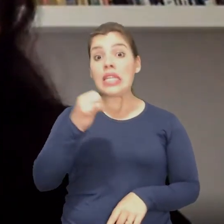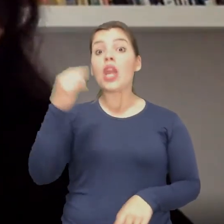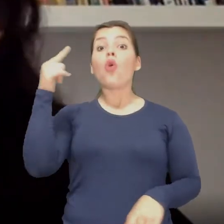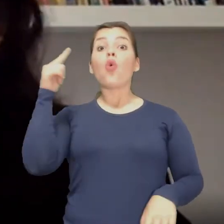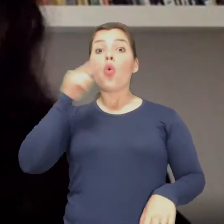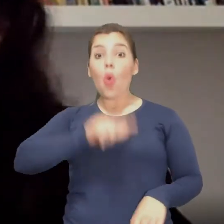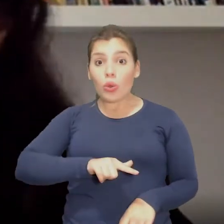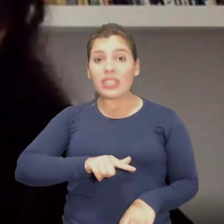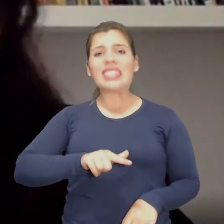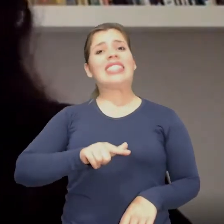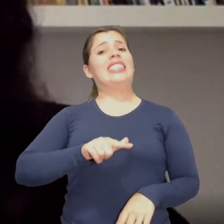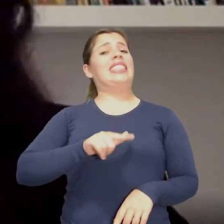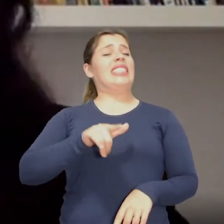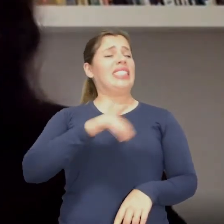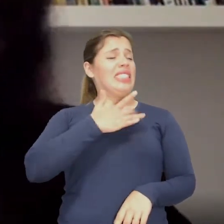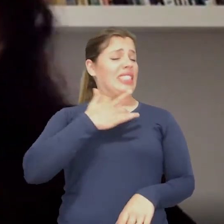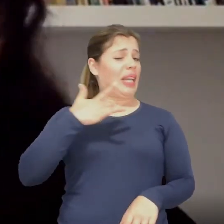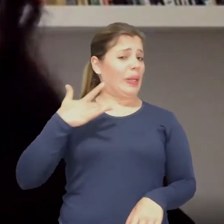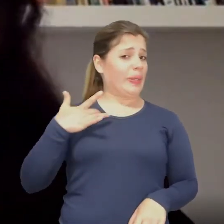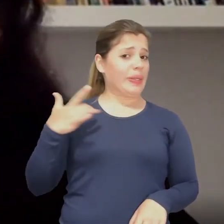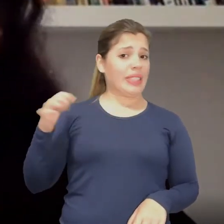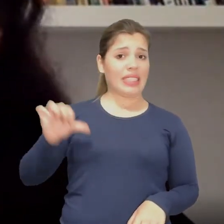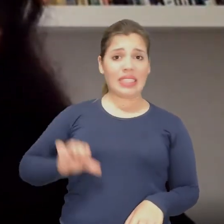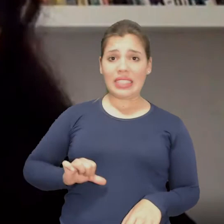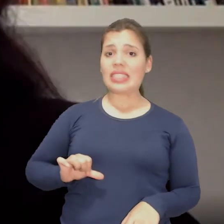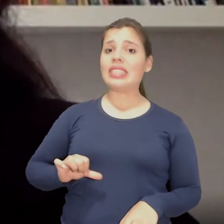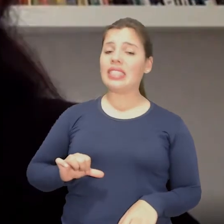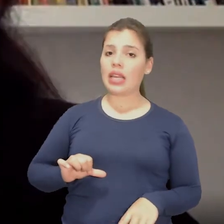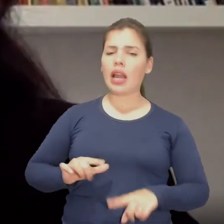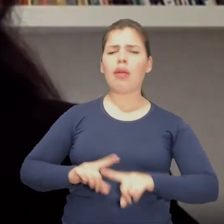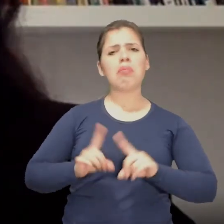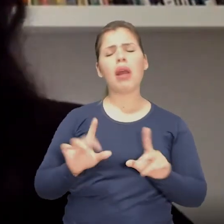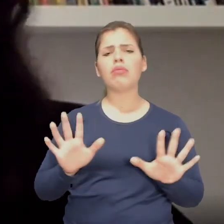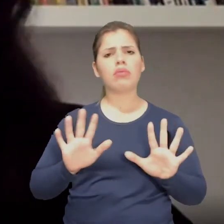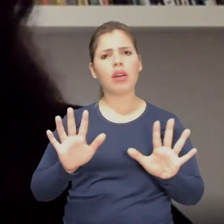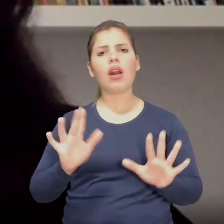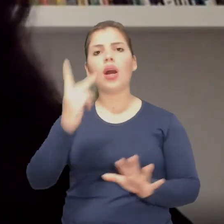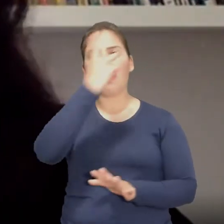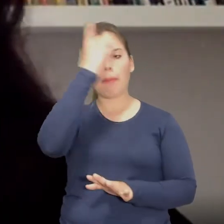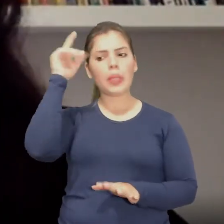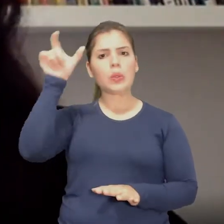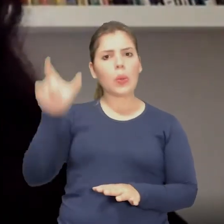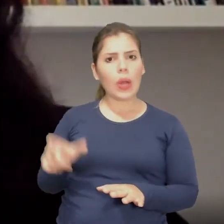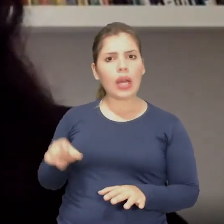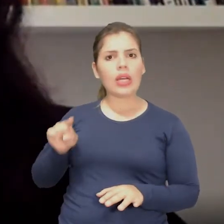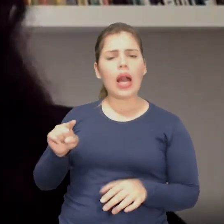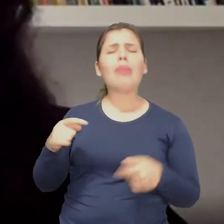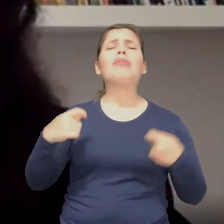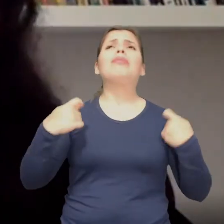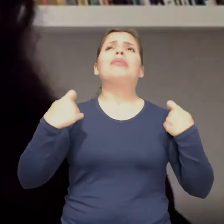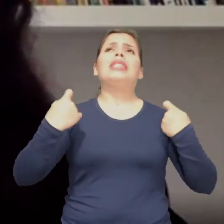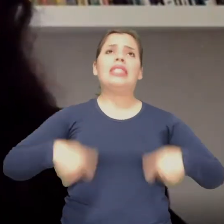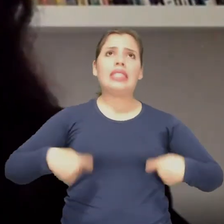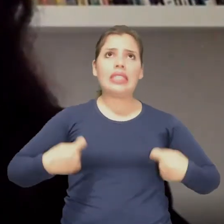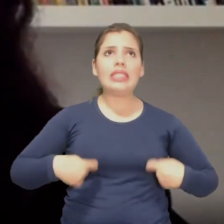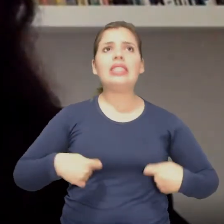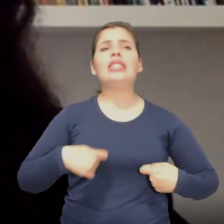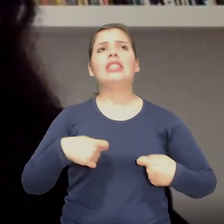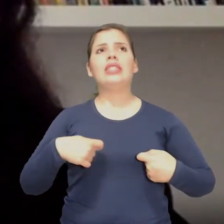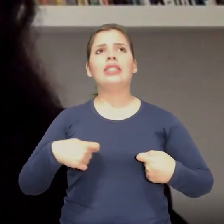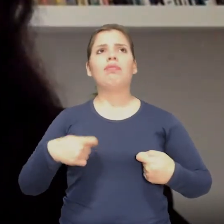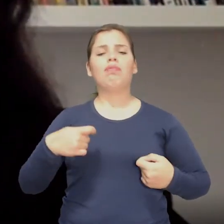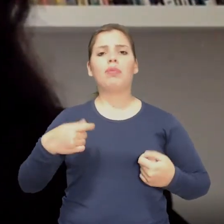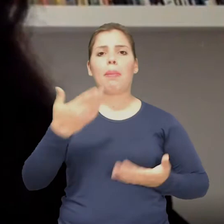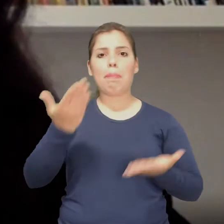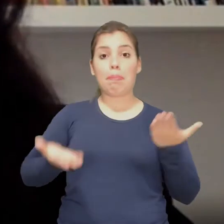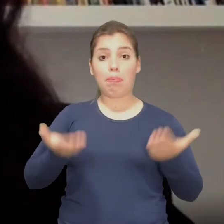e se conseguir vai ser com um custo muito alto para a sua vida. Mas se a pessoa de fato tem uma necessidade de